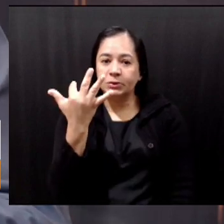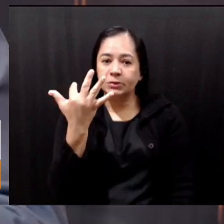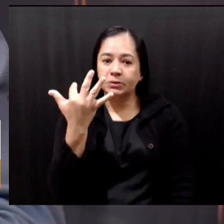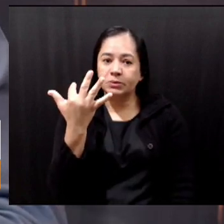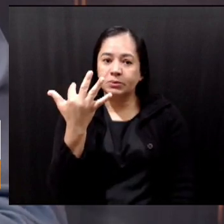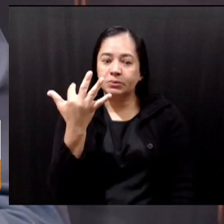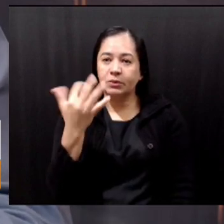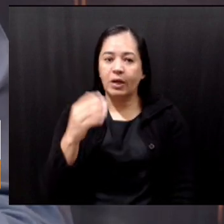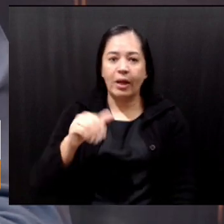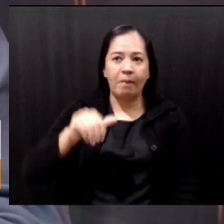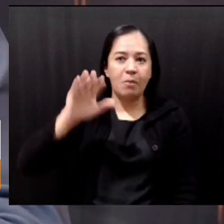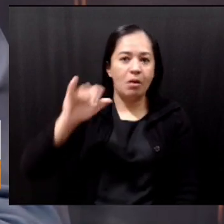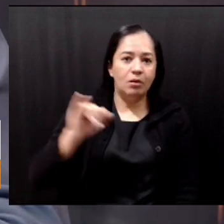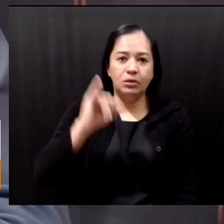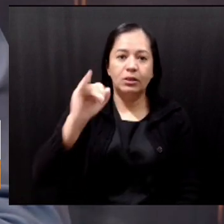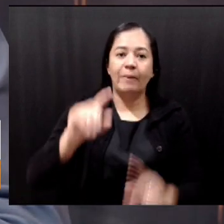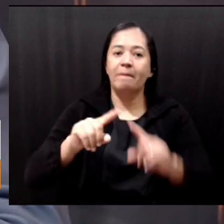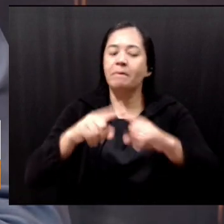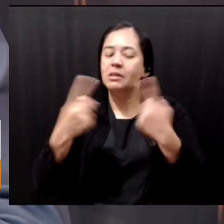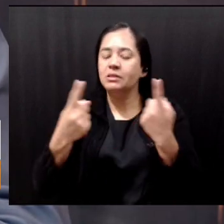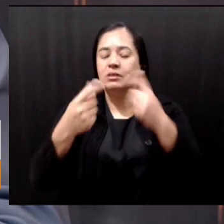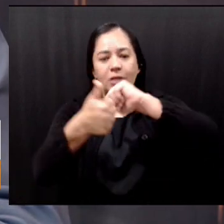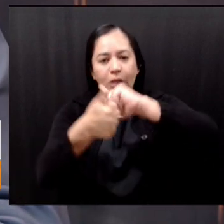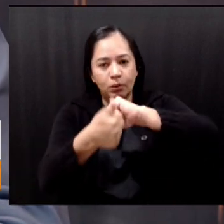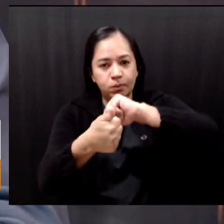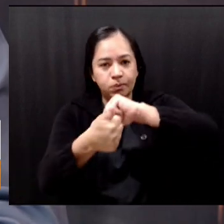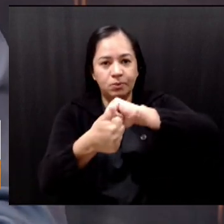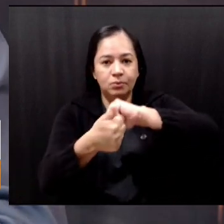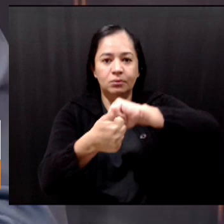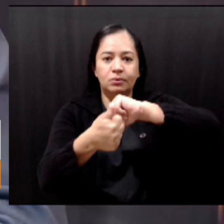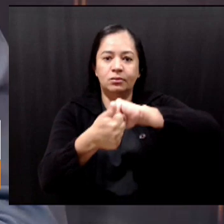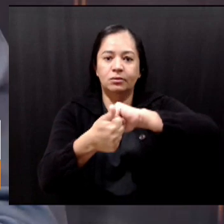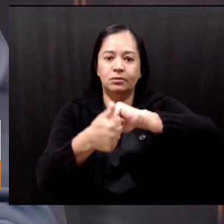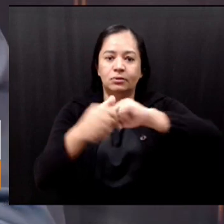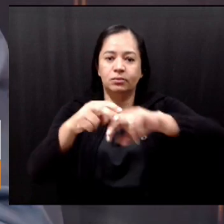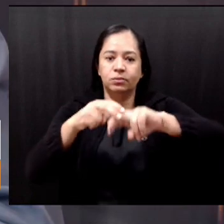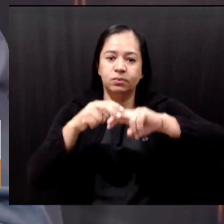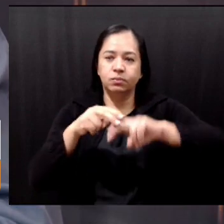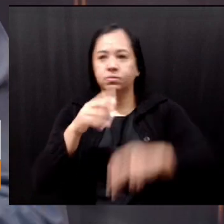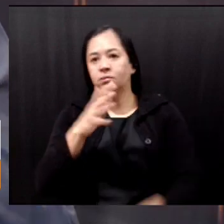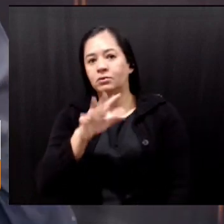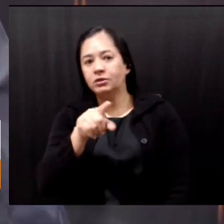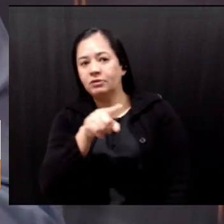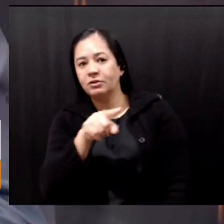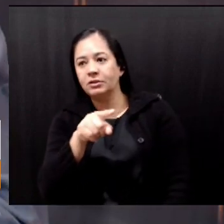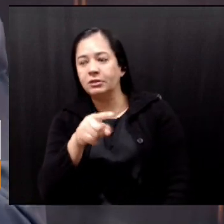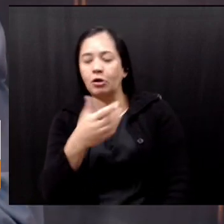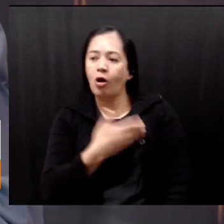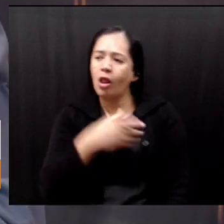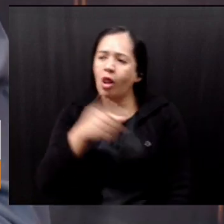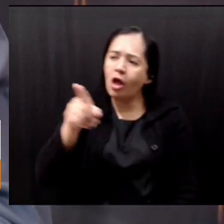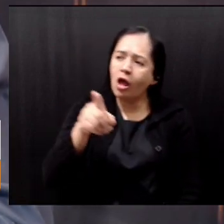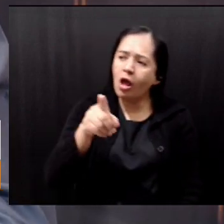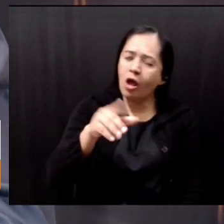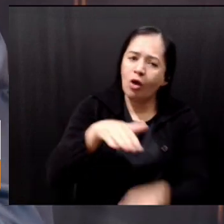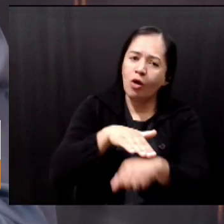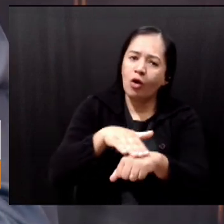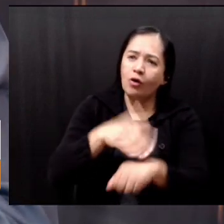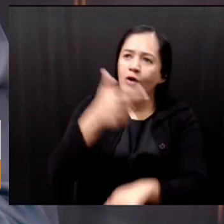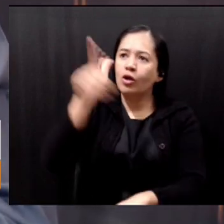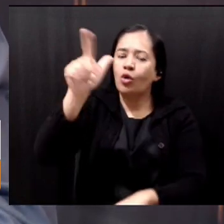porém Uhum, a qualidade. sim. Então, às vezes, você vai falar com aquele seu amigo que mora, às vezes, em outro estado, em outro